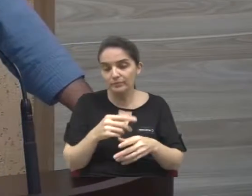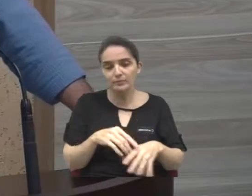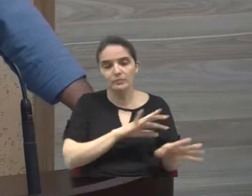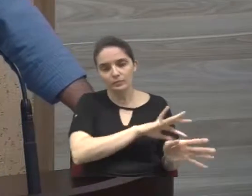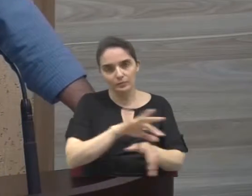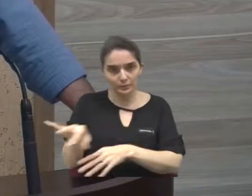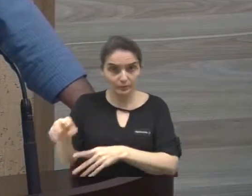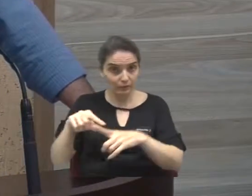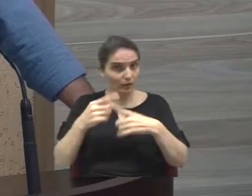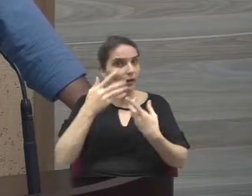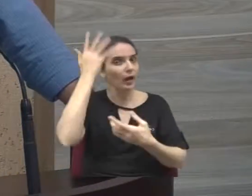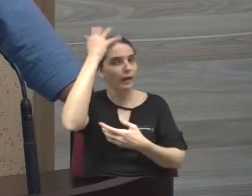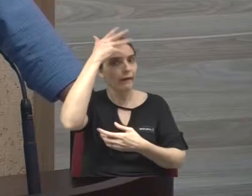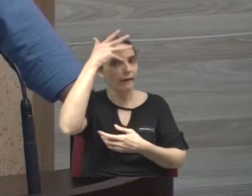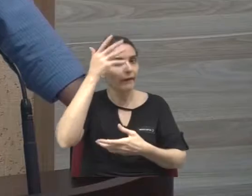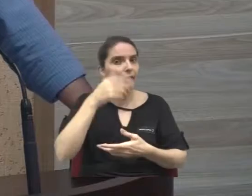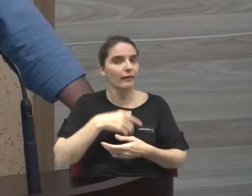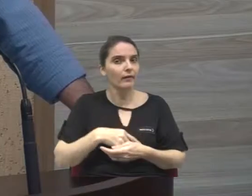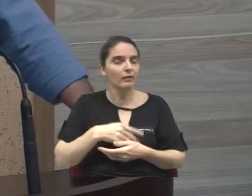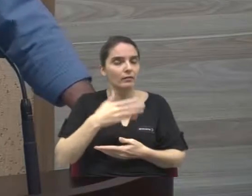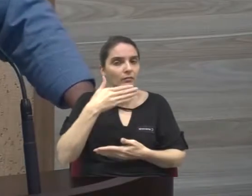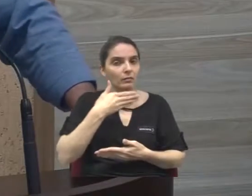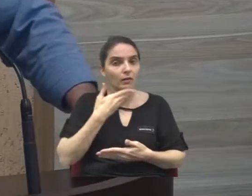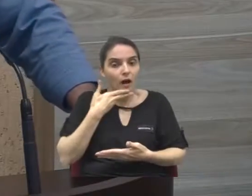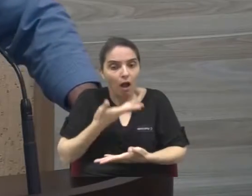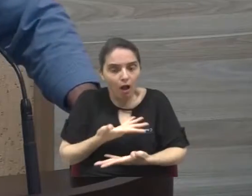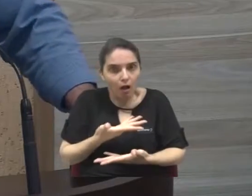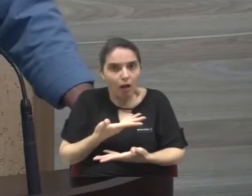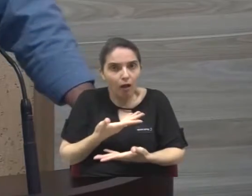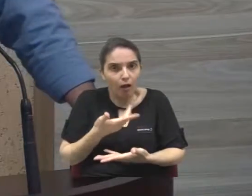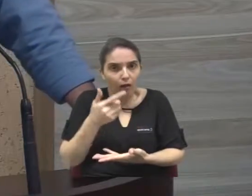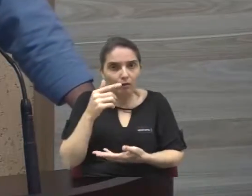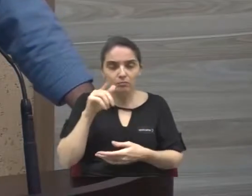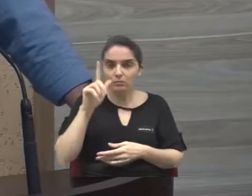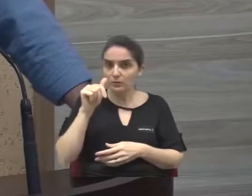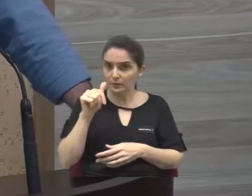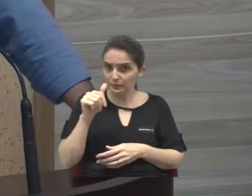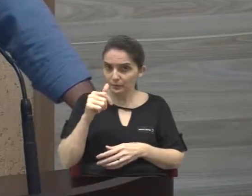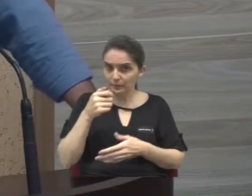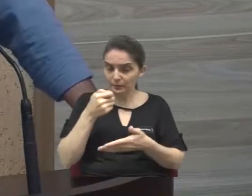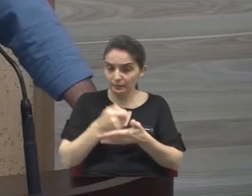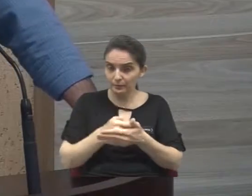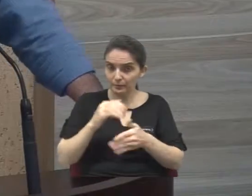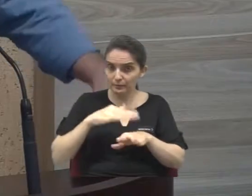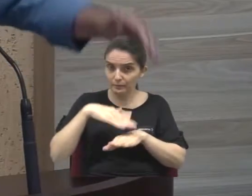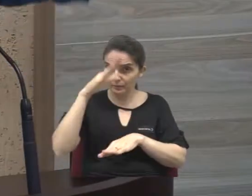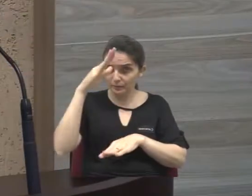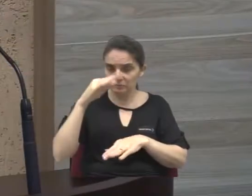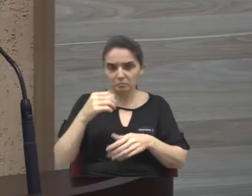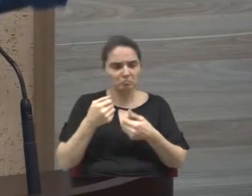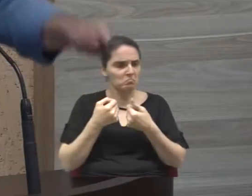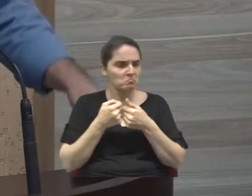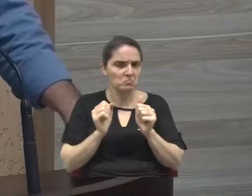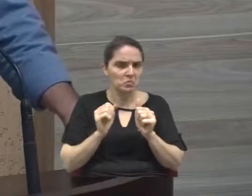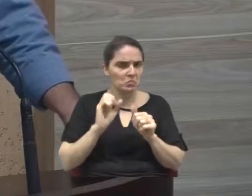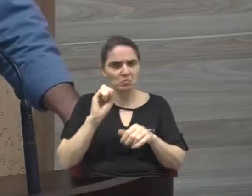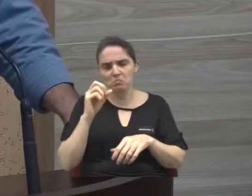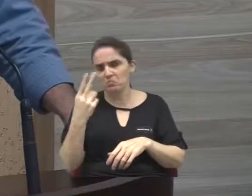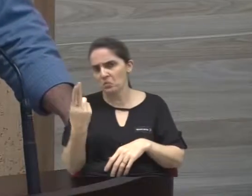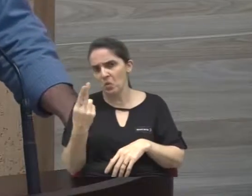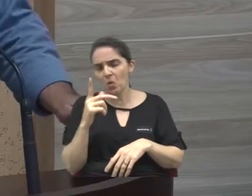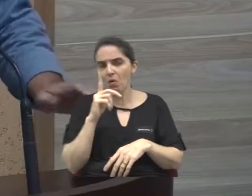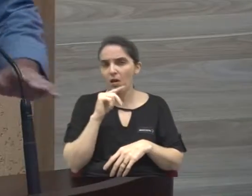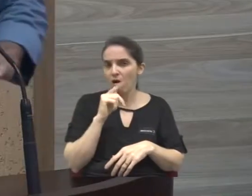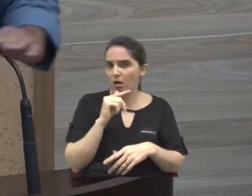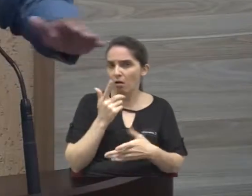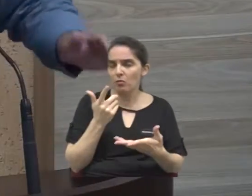seguinte, na hora de fazer o reajuste, seja na tarifa do ônibus, seja no reajuste da água, usa